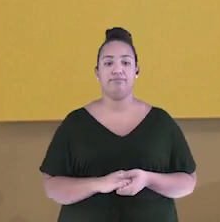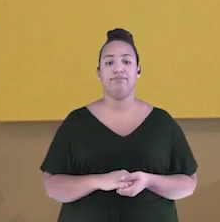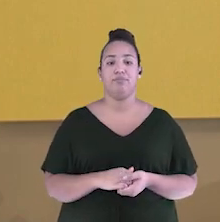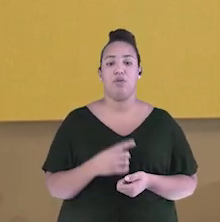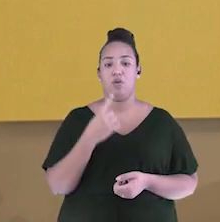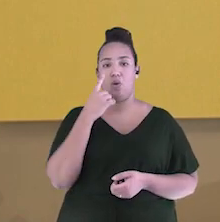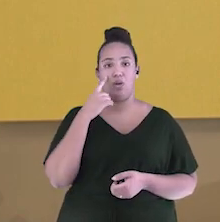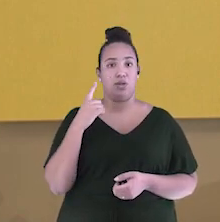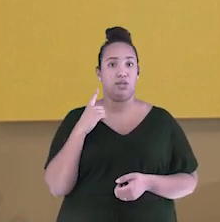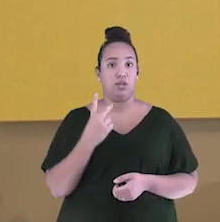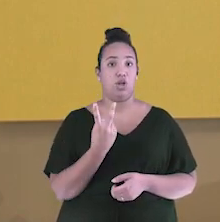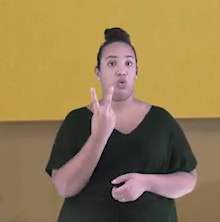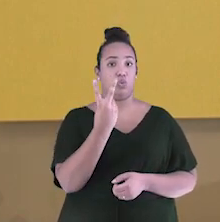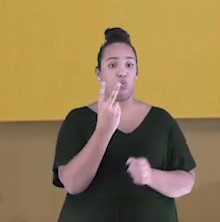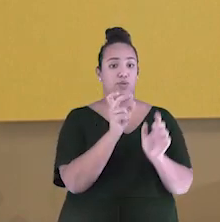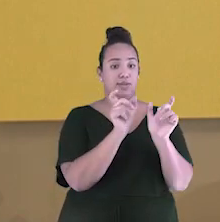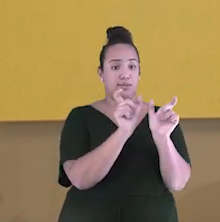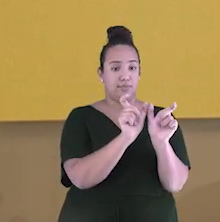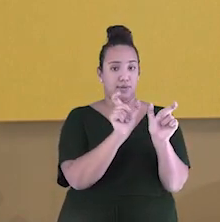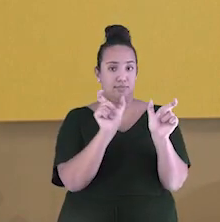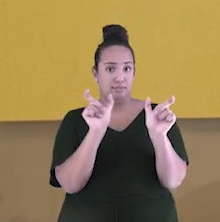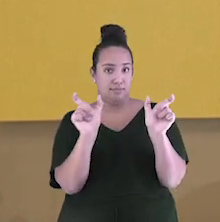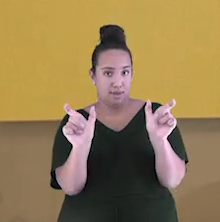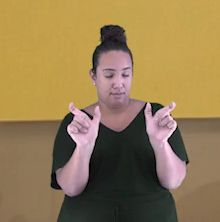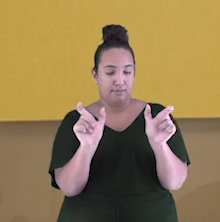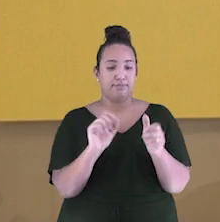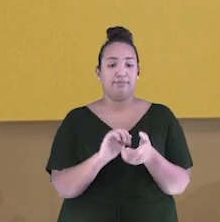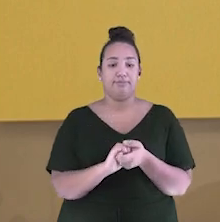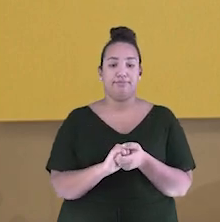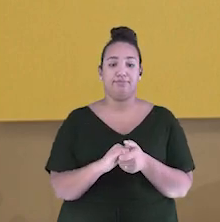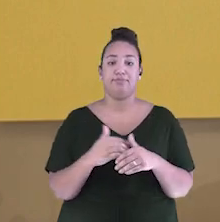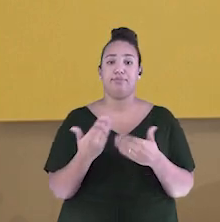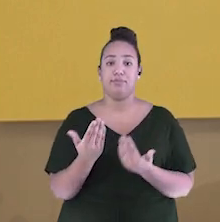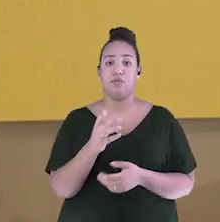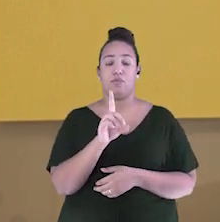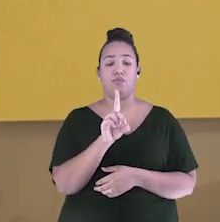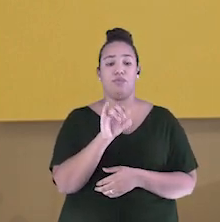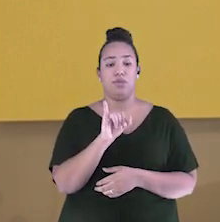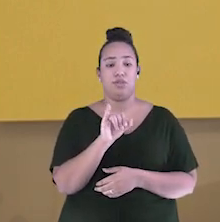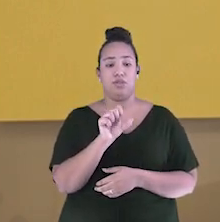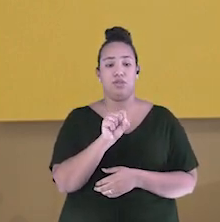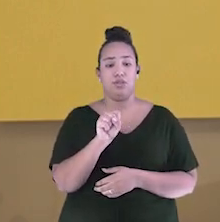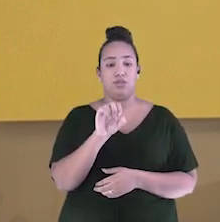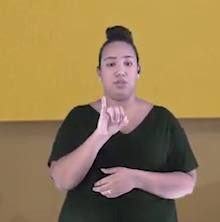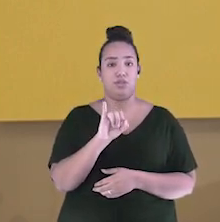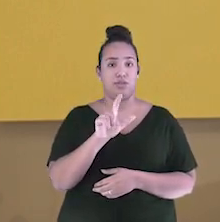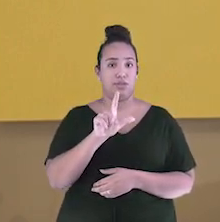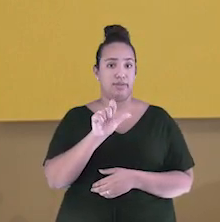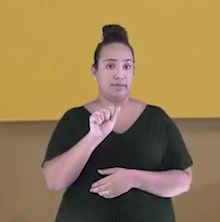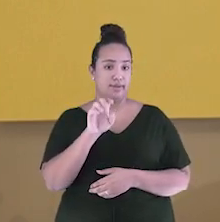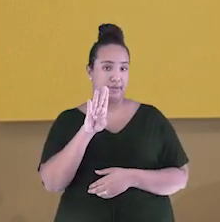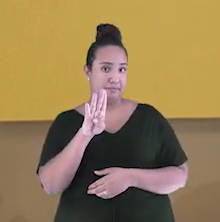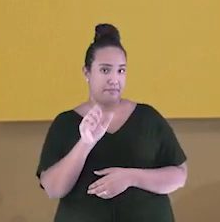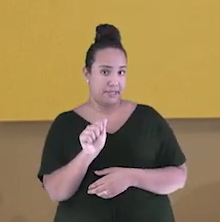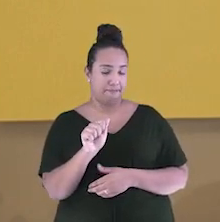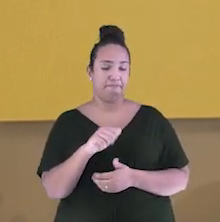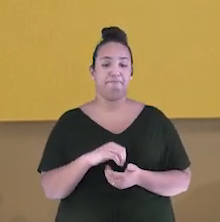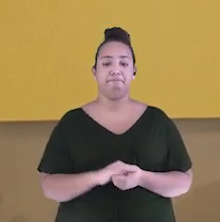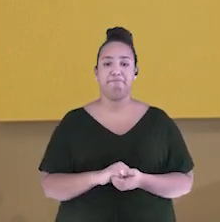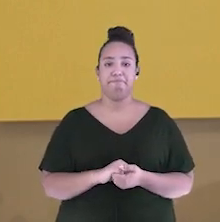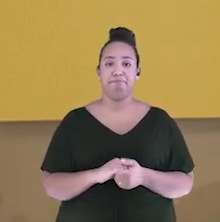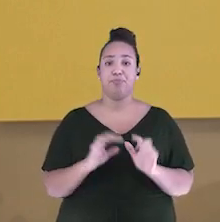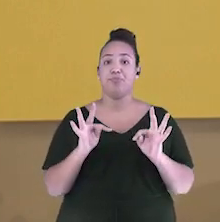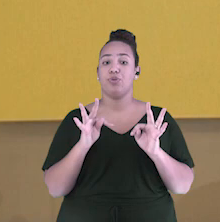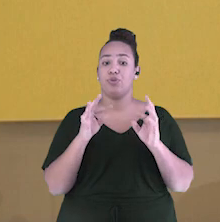Aqui nós temos 2 sílabas, por isso ela é uma palavra dissílaba. Todas